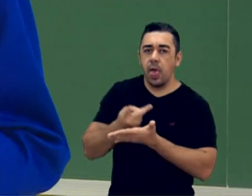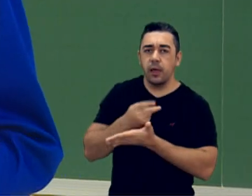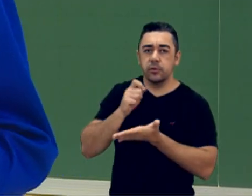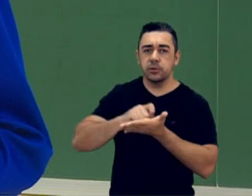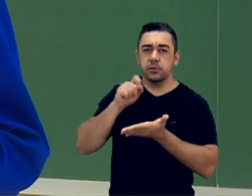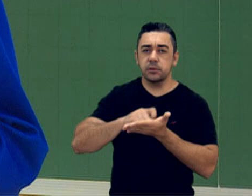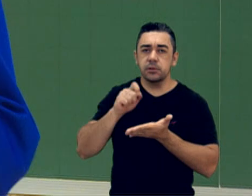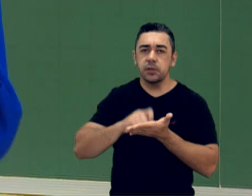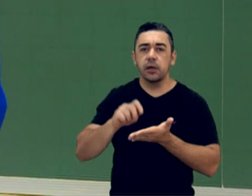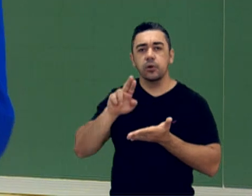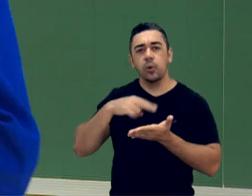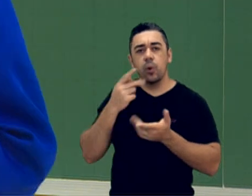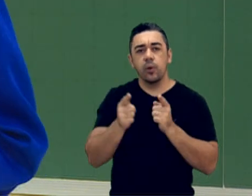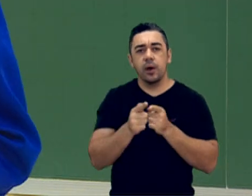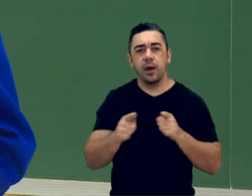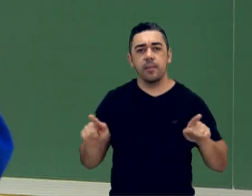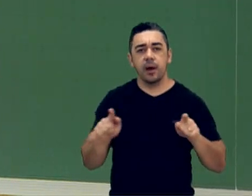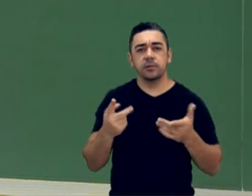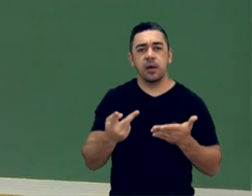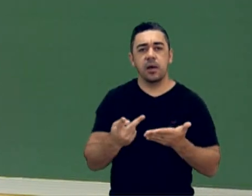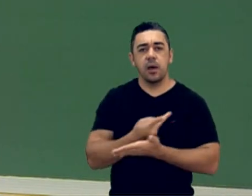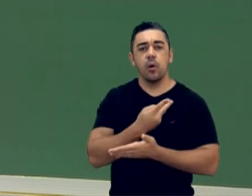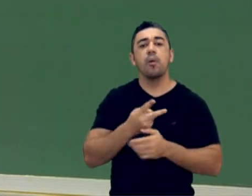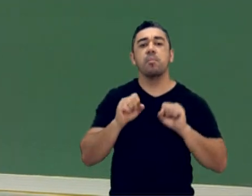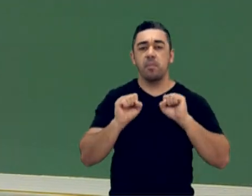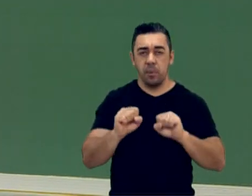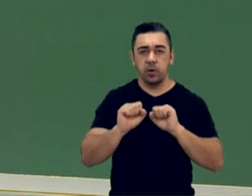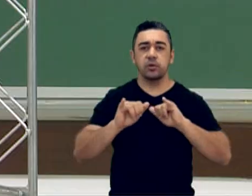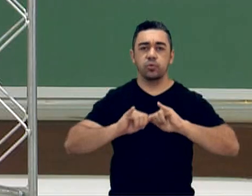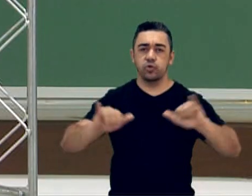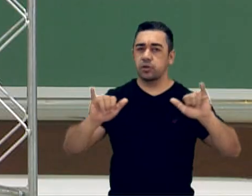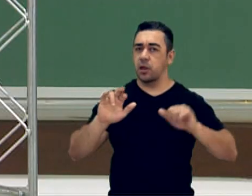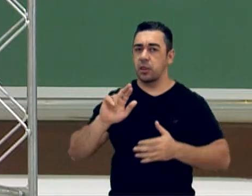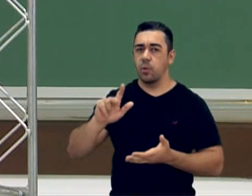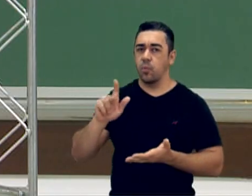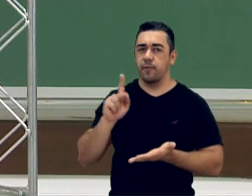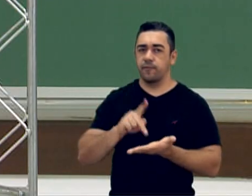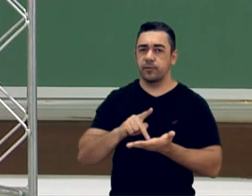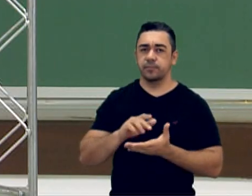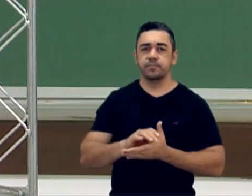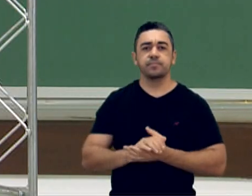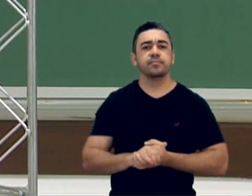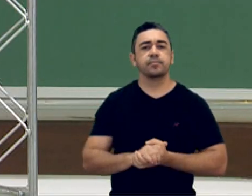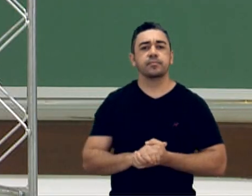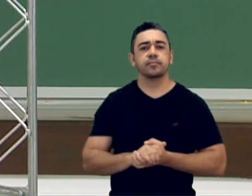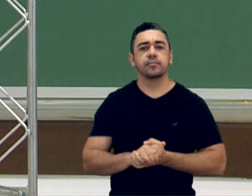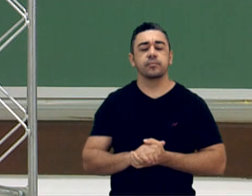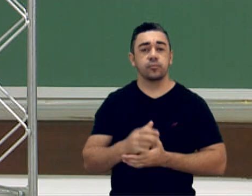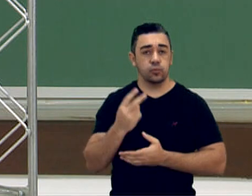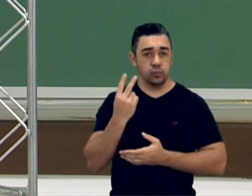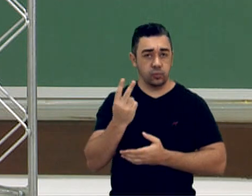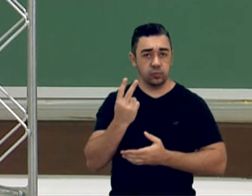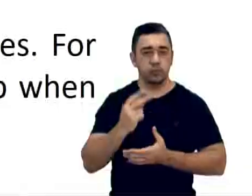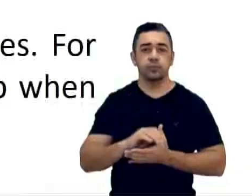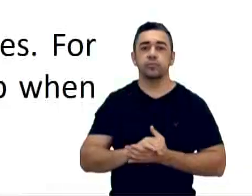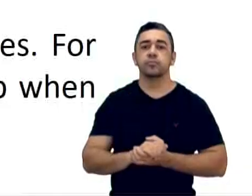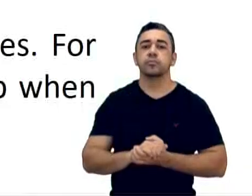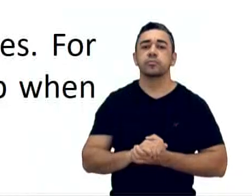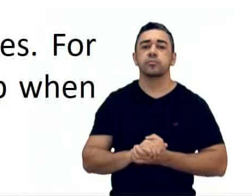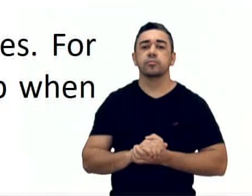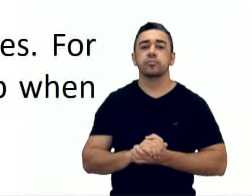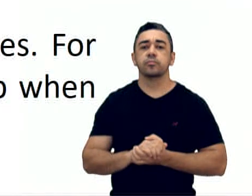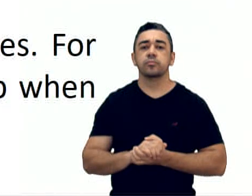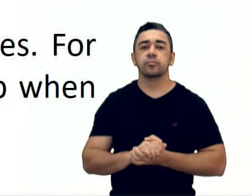de gramática, então já é um sinal que pode não ser verdadeira. Number 2, watch out